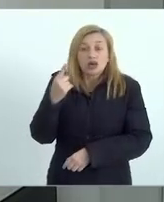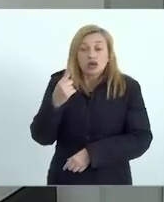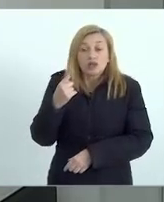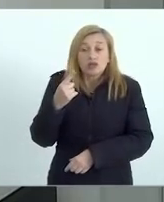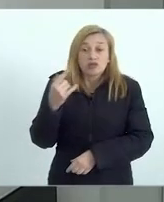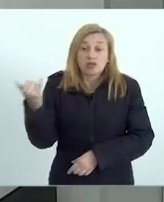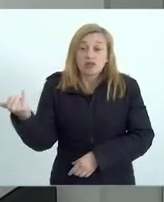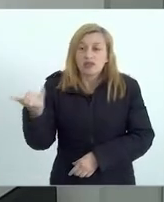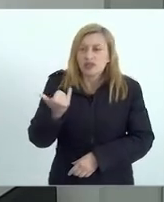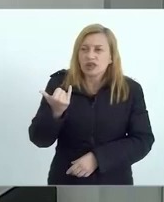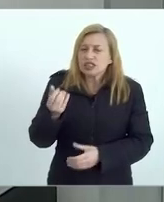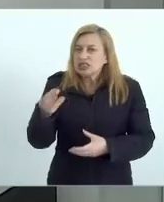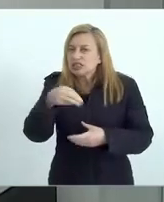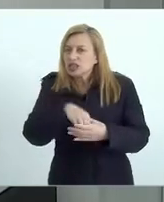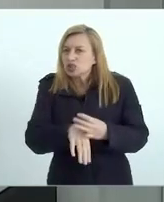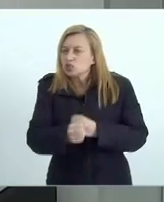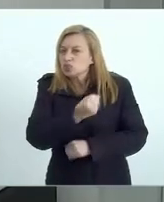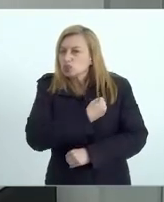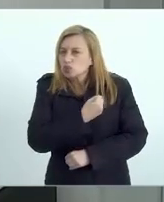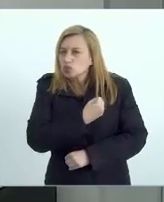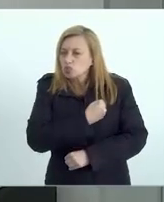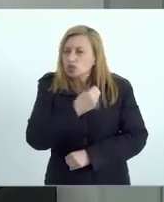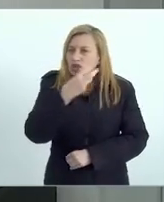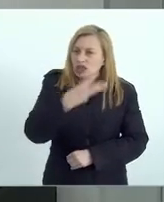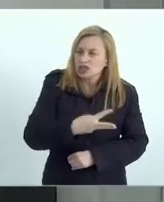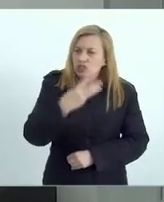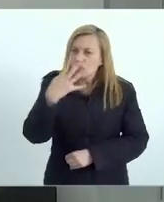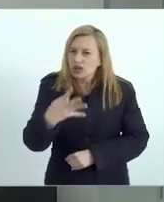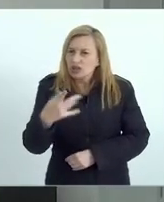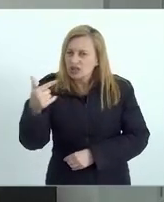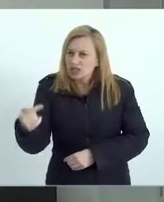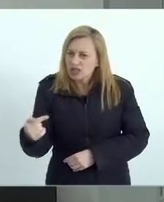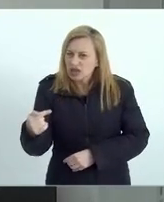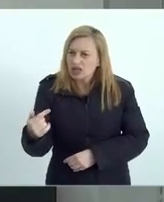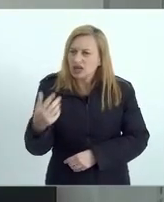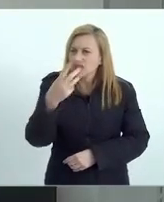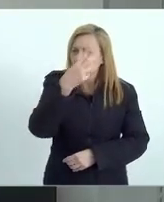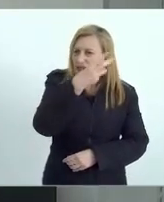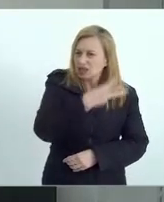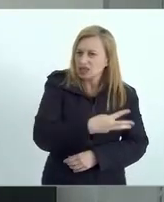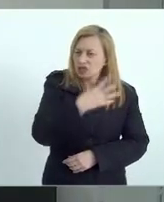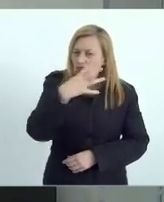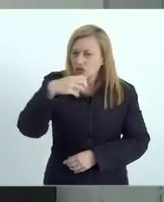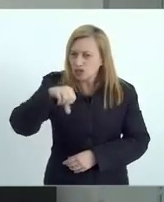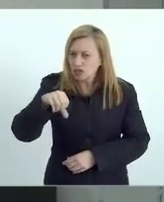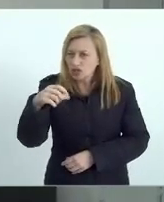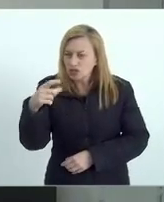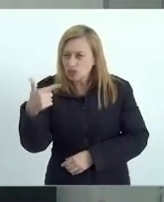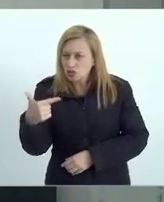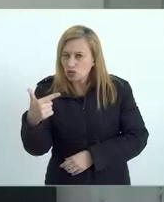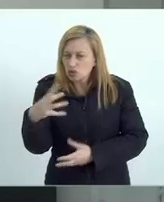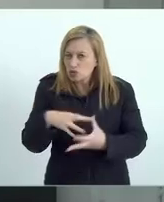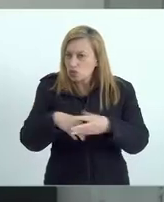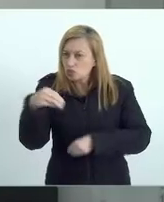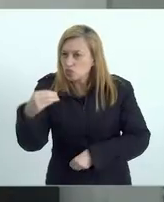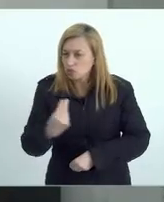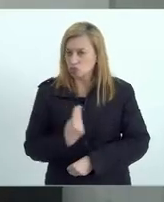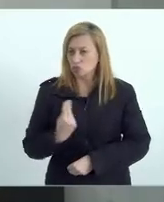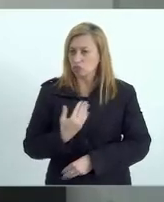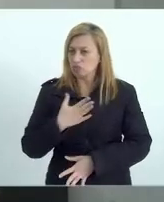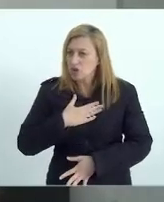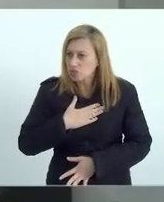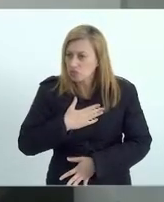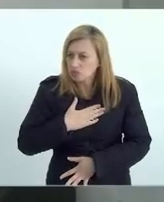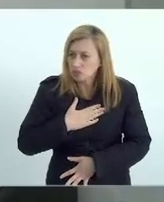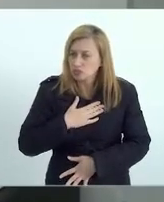dentro desse número de a partir do 347 ao 392 a gente não aparece inclusive eu